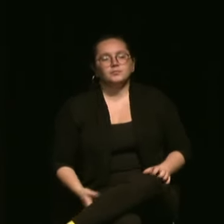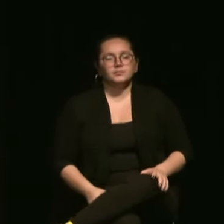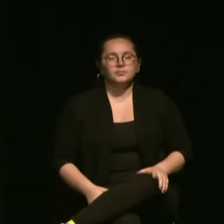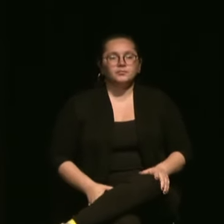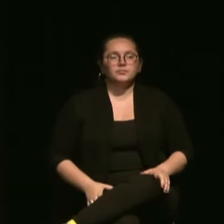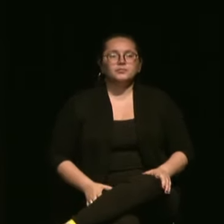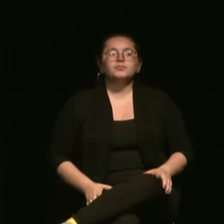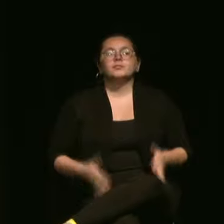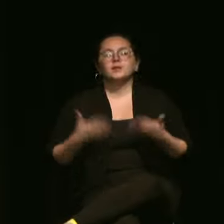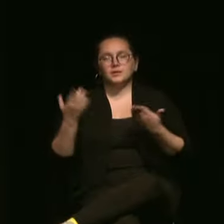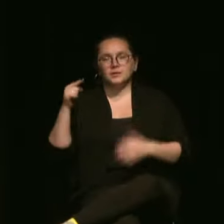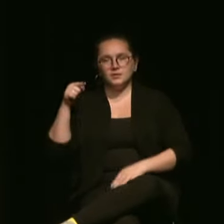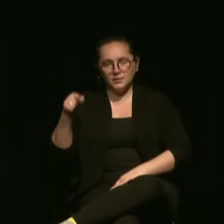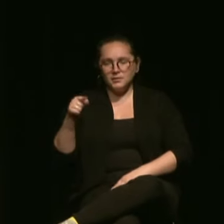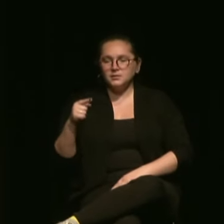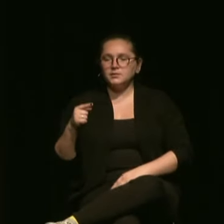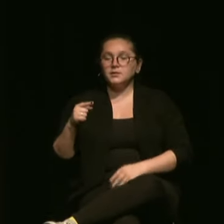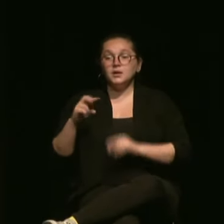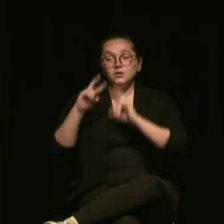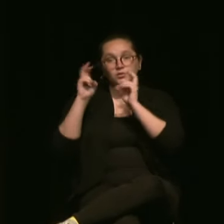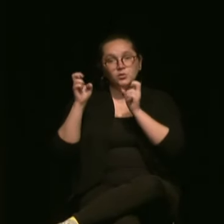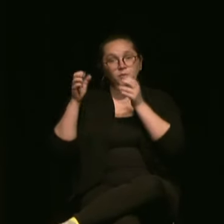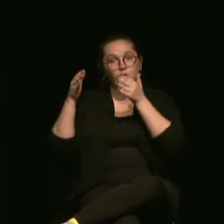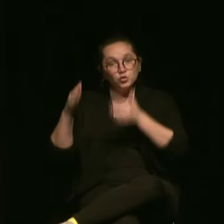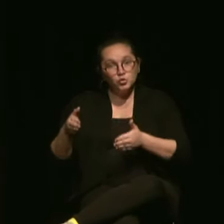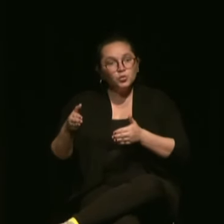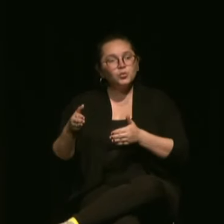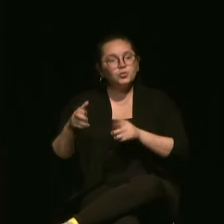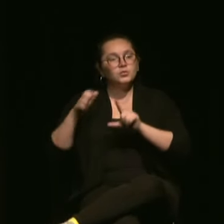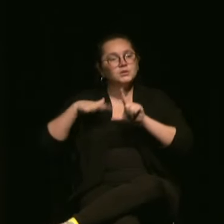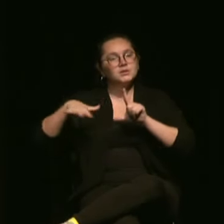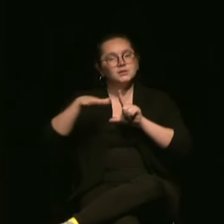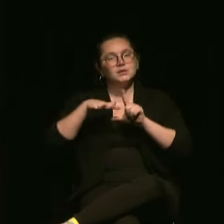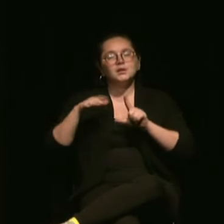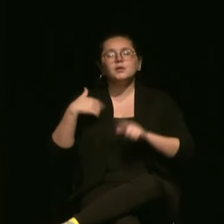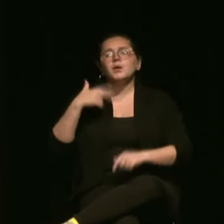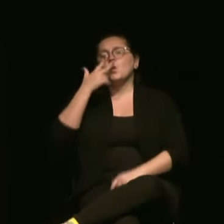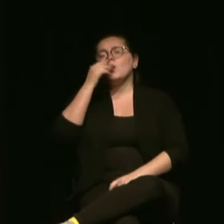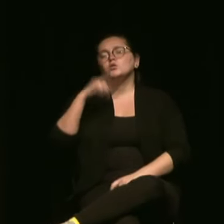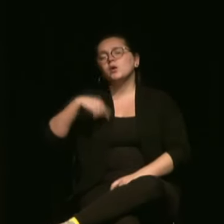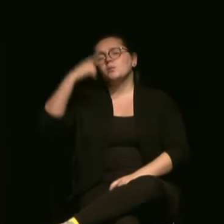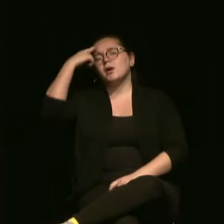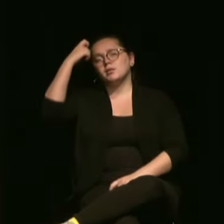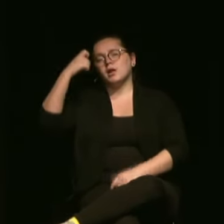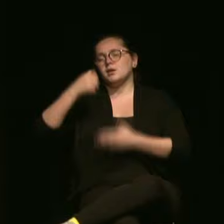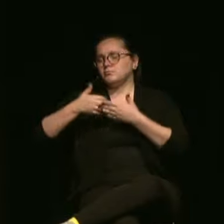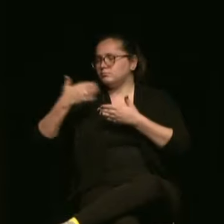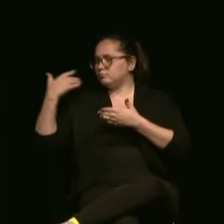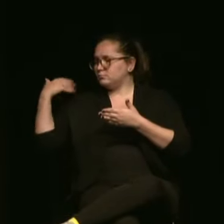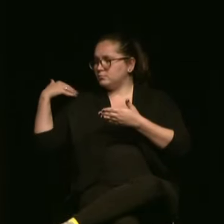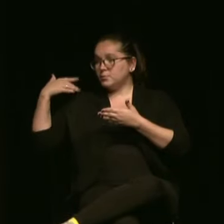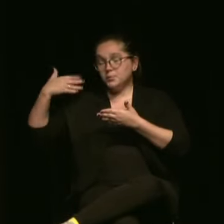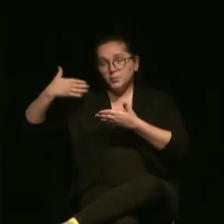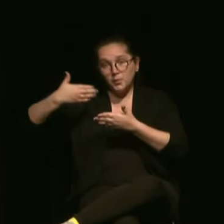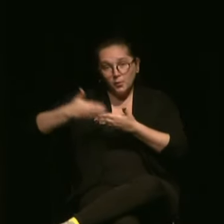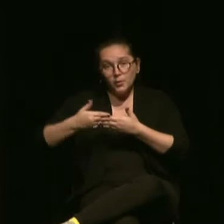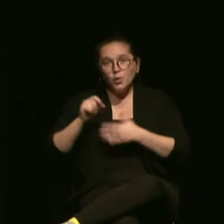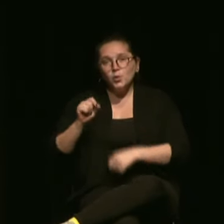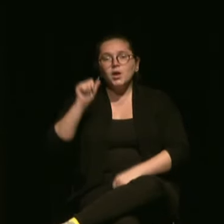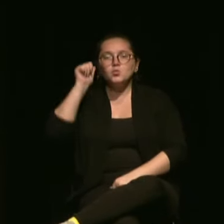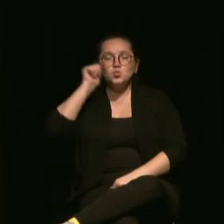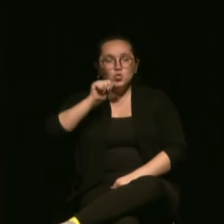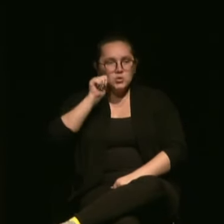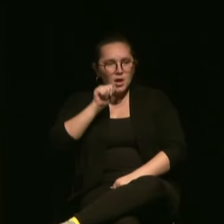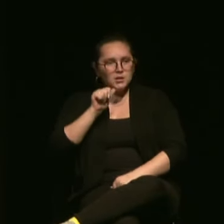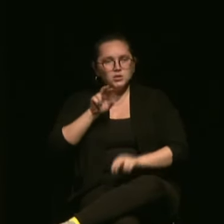a ideia do jogo de cena é curioso, porque acho que é uma ideia que estava na origem. Desde o início, seriam mulheres